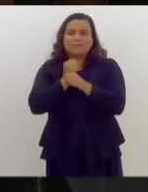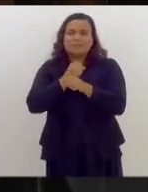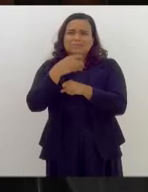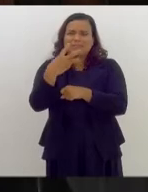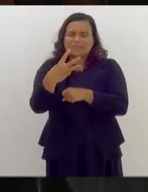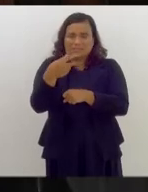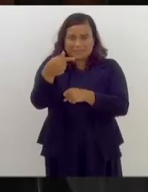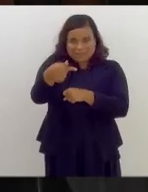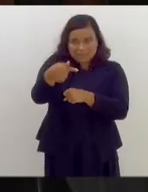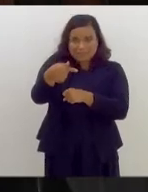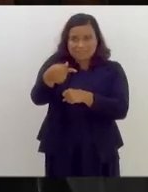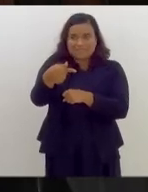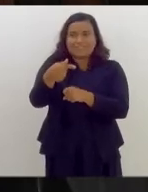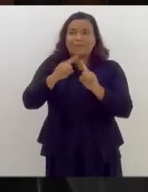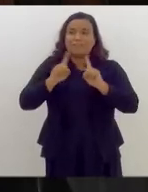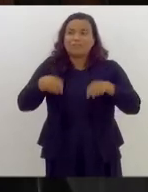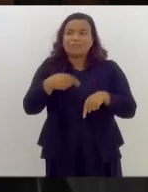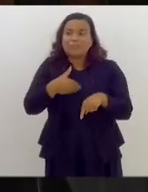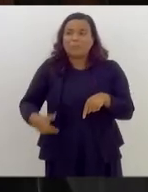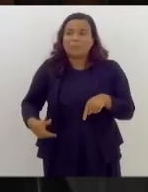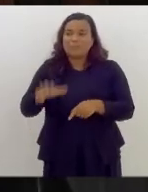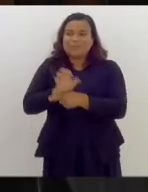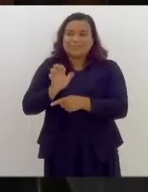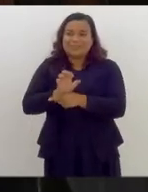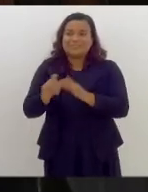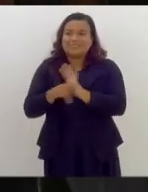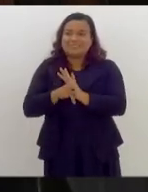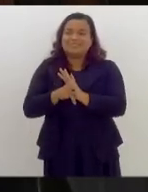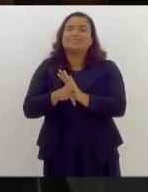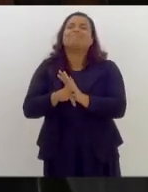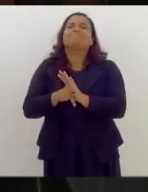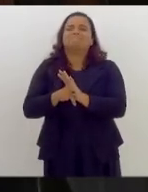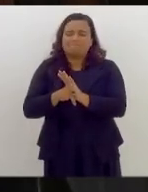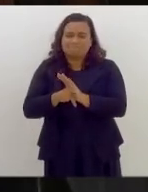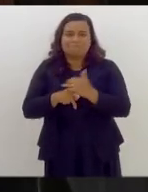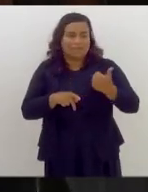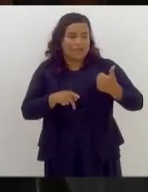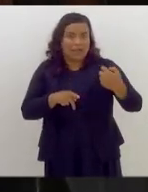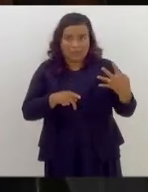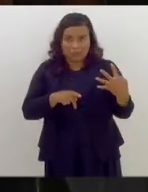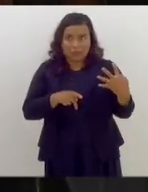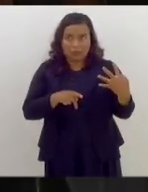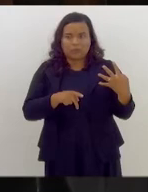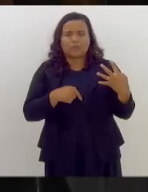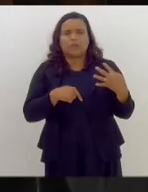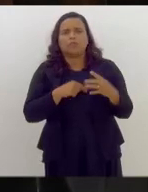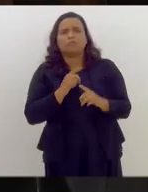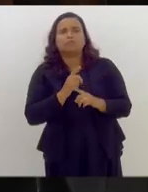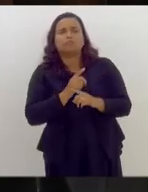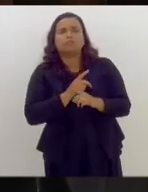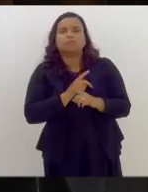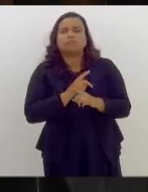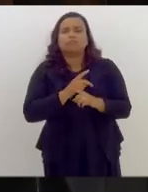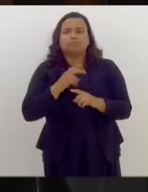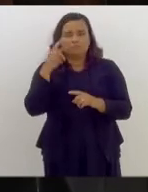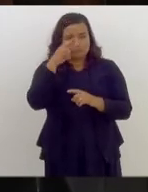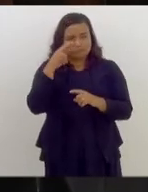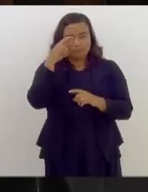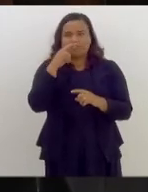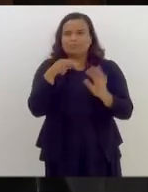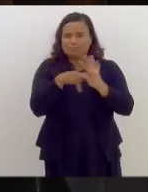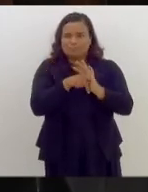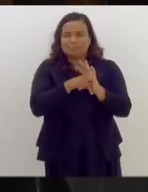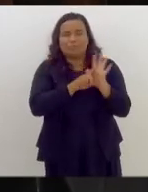37 anos como funcionário público estadual, 14 anos como detetive e 23,